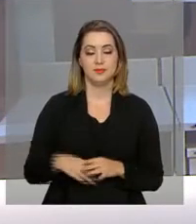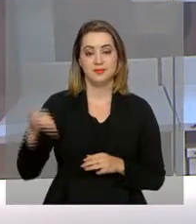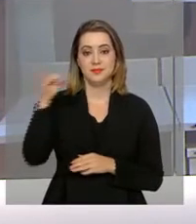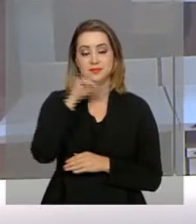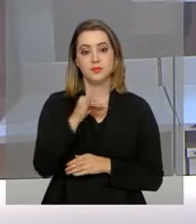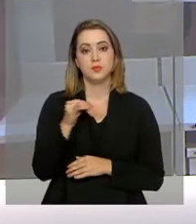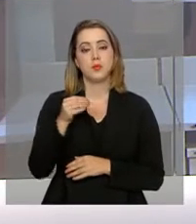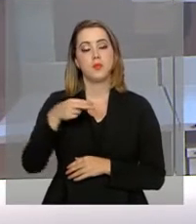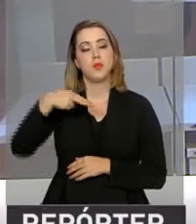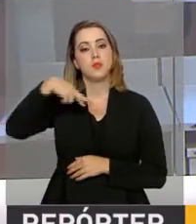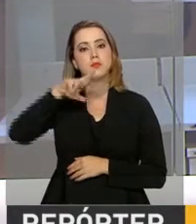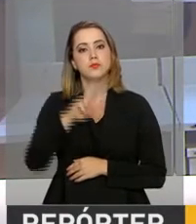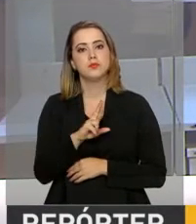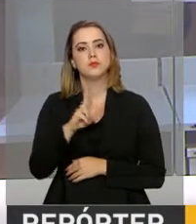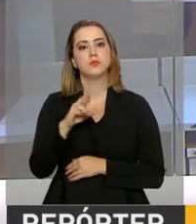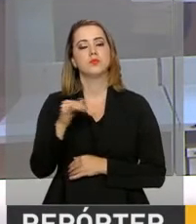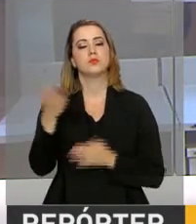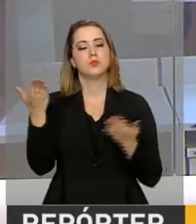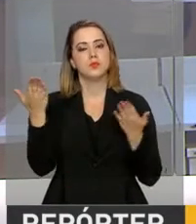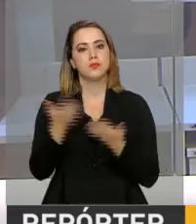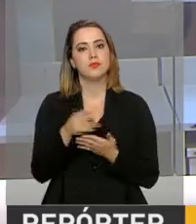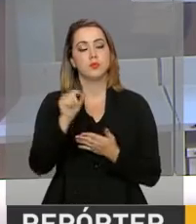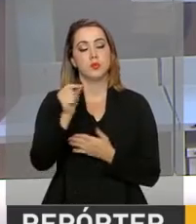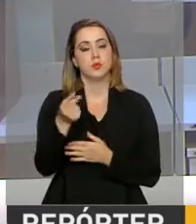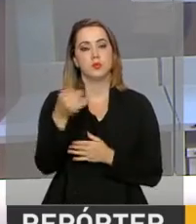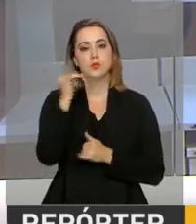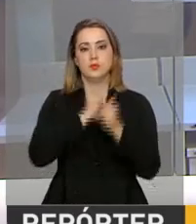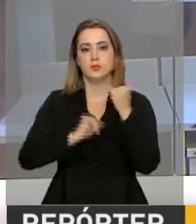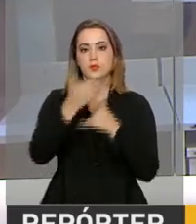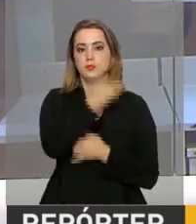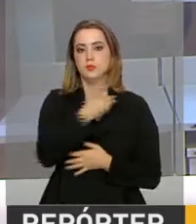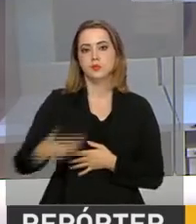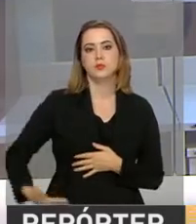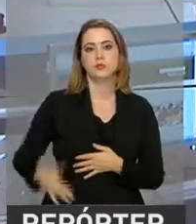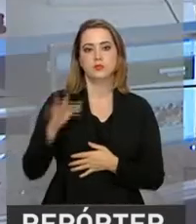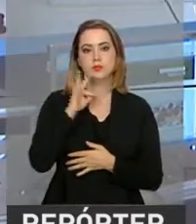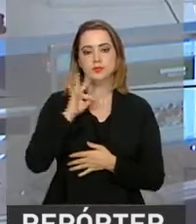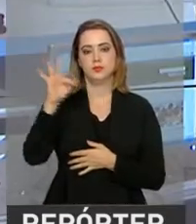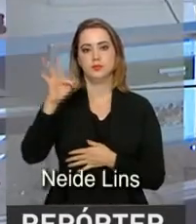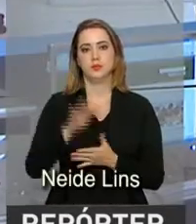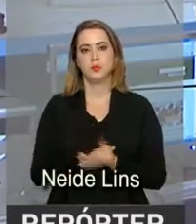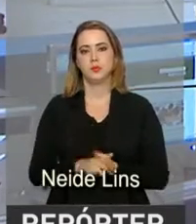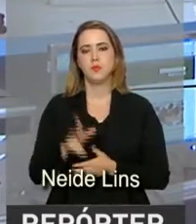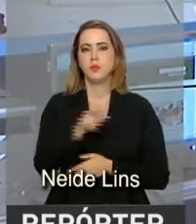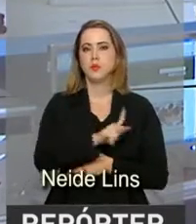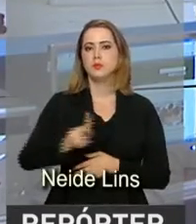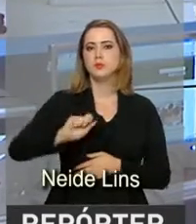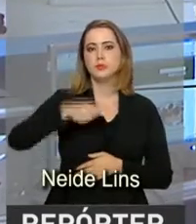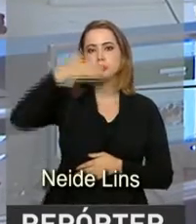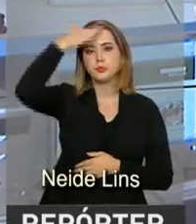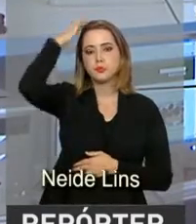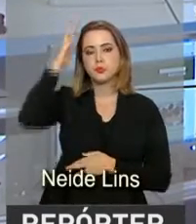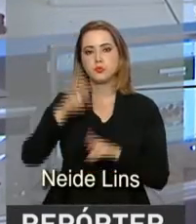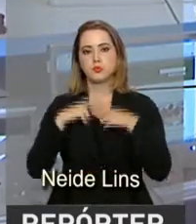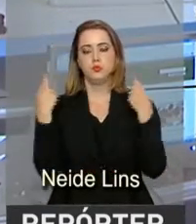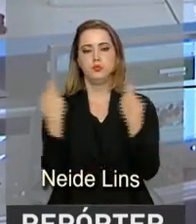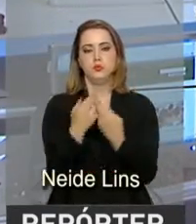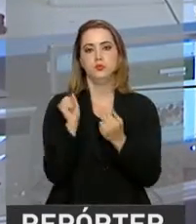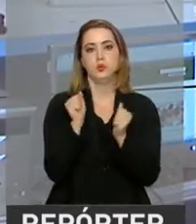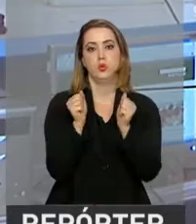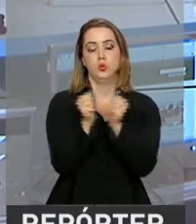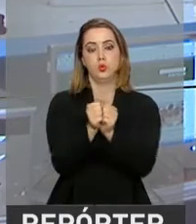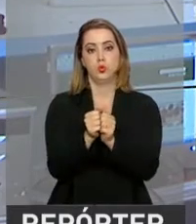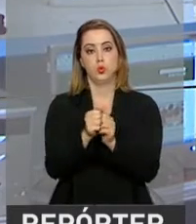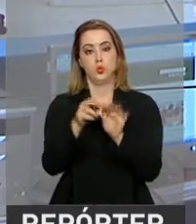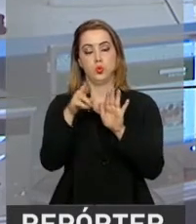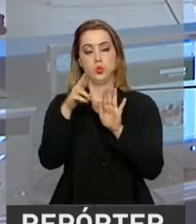Olá, o repórter NBR está de volta com as notícias do governo federal. O presidente Michel Temer se reuniu hoje com o relator